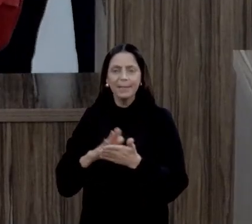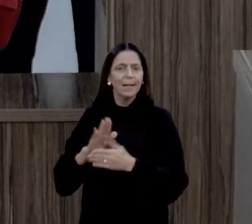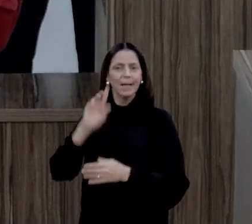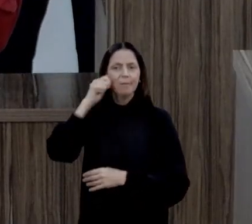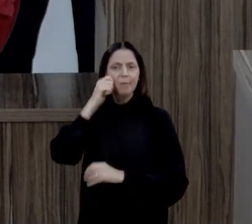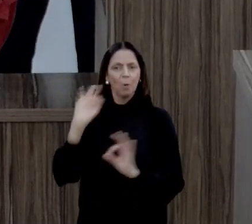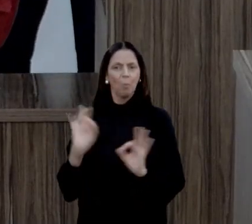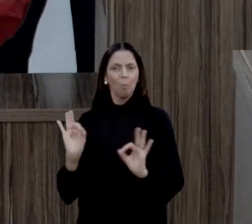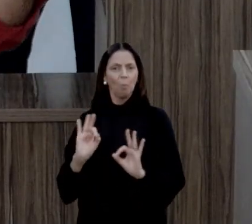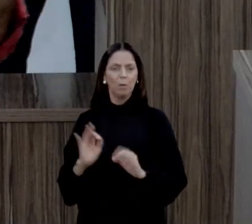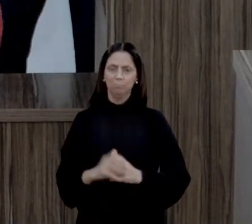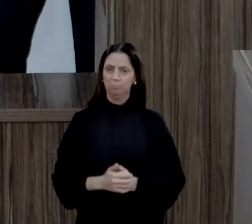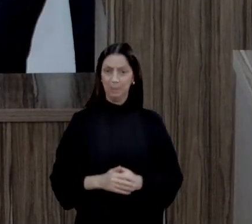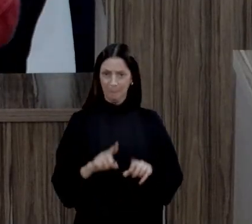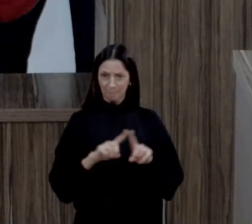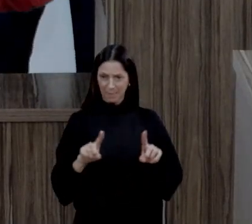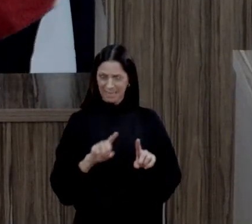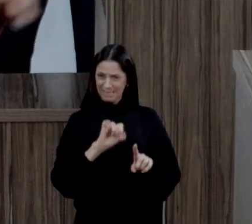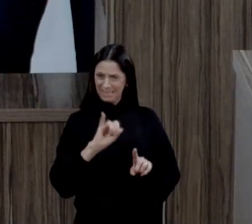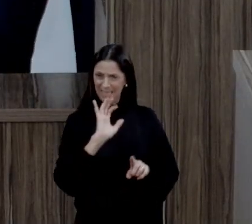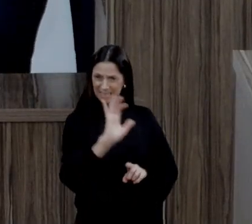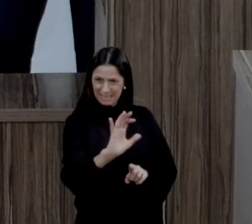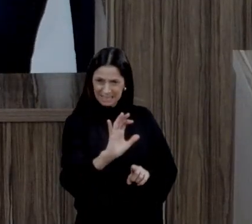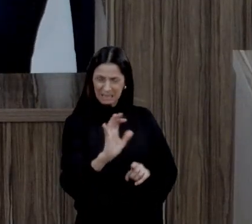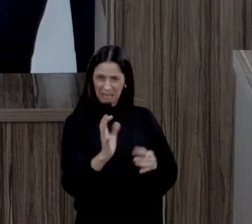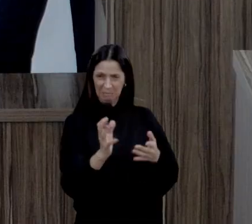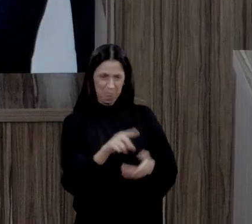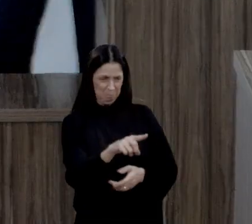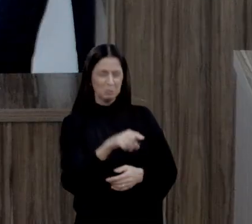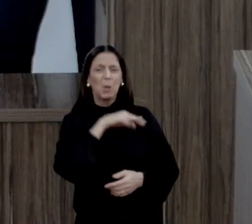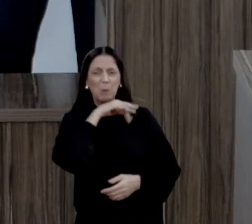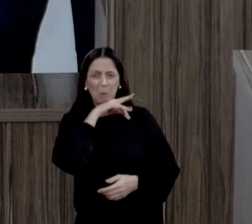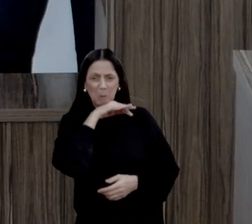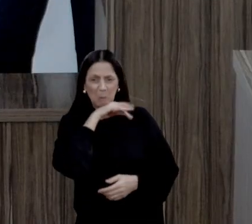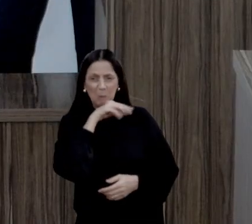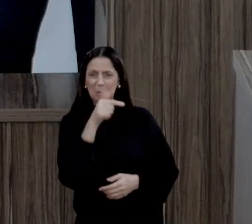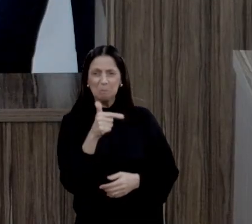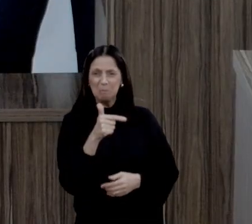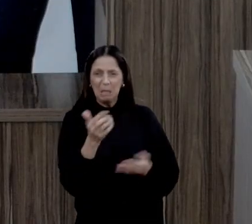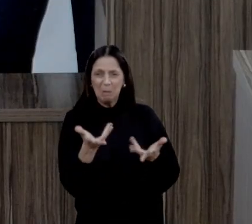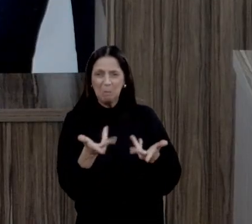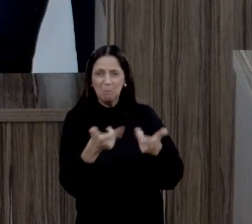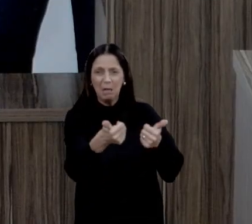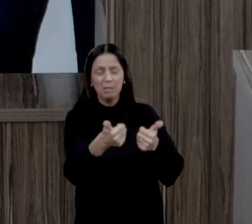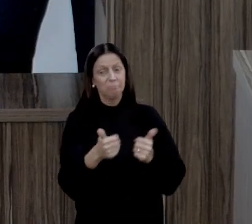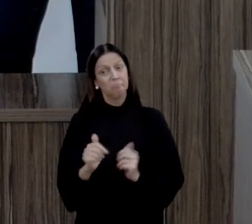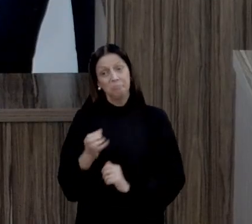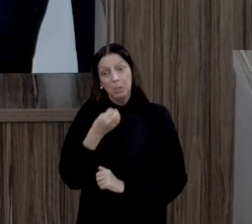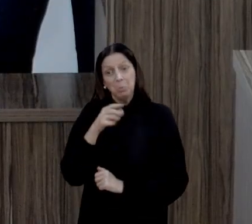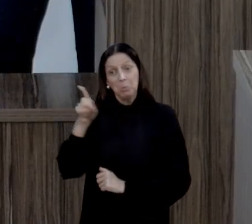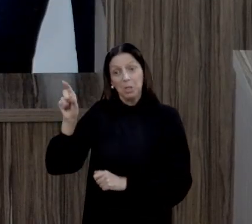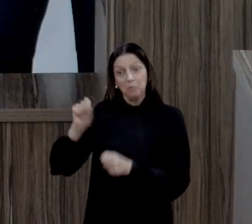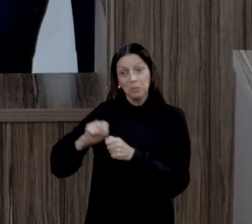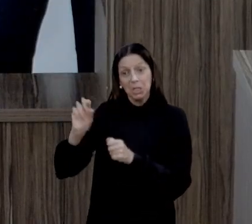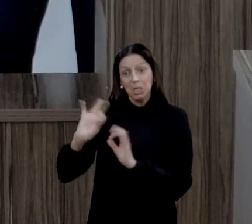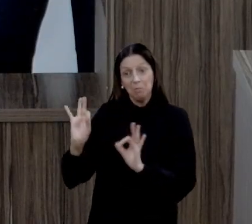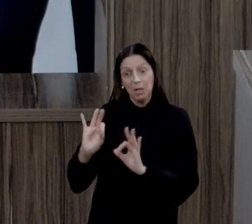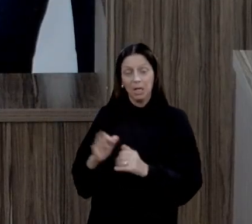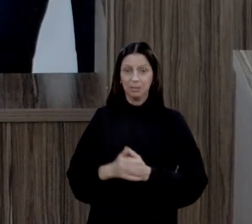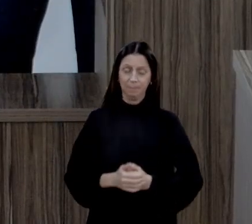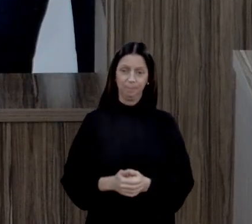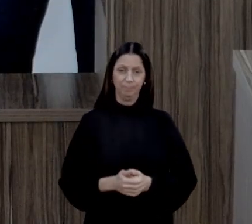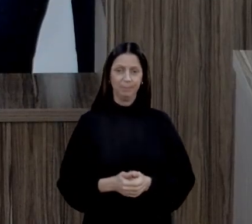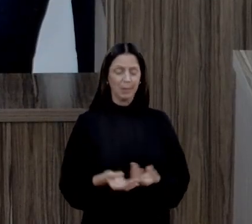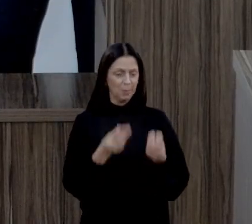ali, é melhor que não saísse, porque a Vila Itopava e qualquer bairro da nossa cidade merece obra de qualidade, obra bem feita, né? E não coisa para esfarelar, coisa